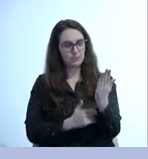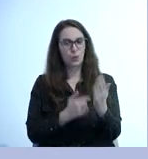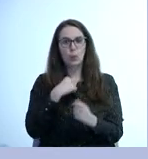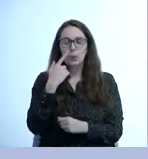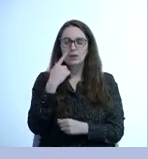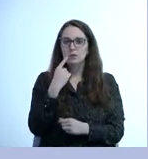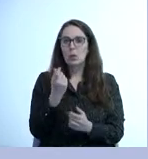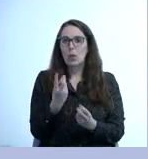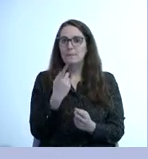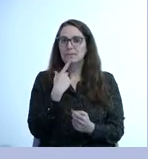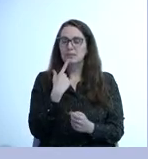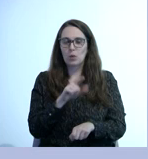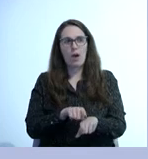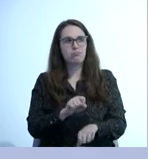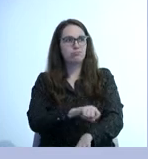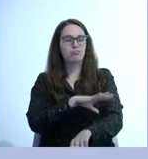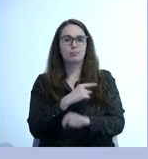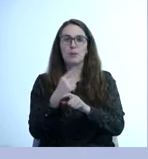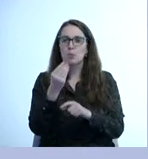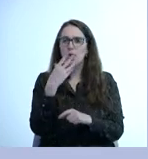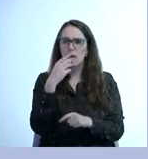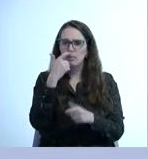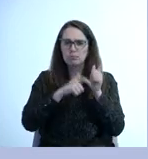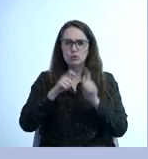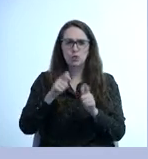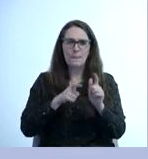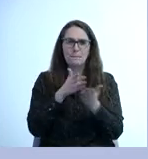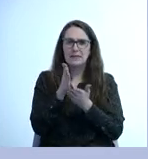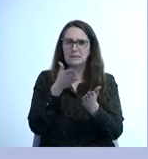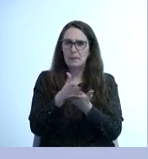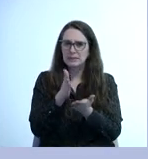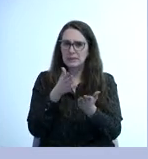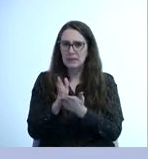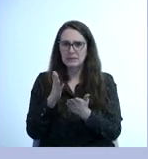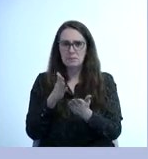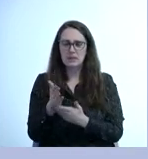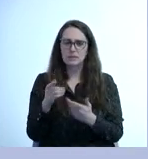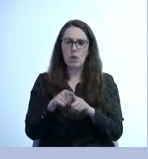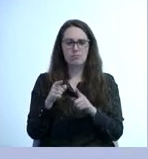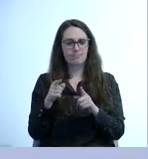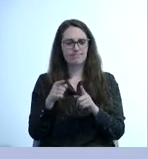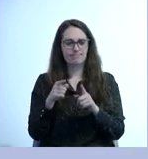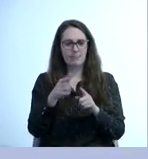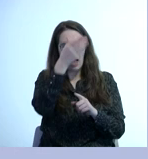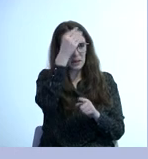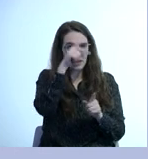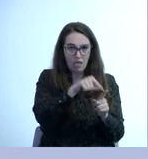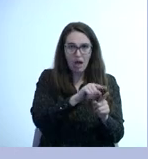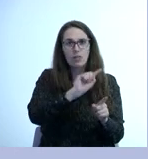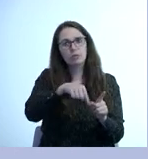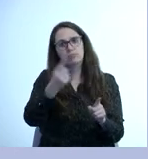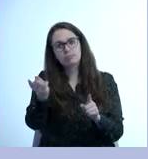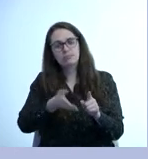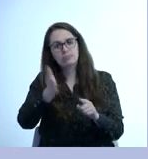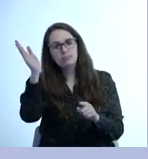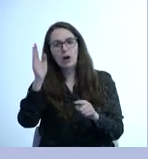conhecermos, ficamos certamente muito impressionados, porque a quantidade de pessoas que, entretanto, fizeram percursos absolutamente notáveis e